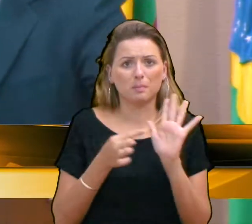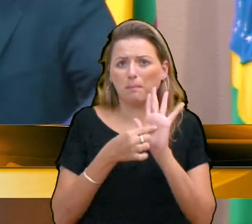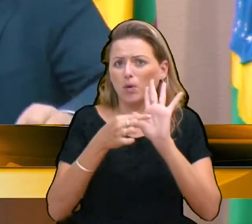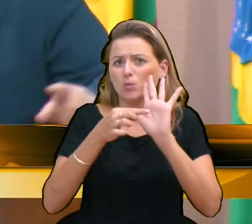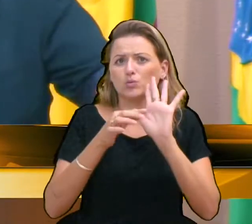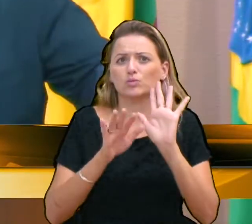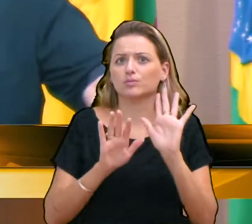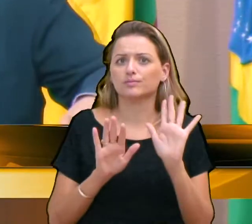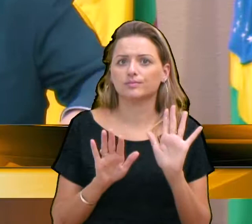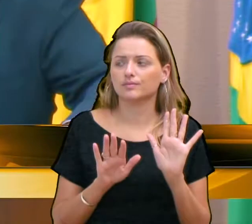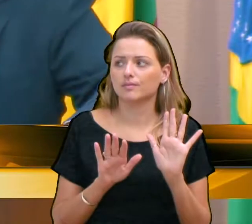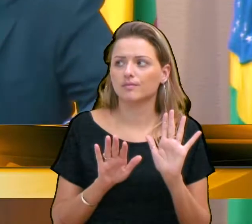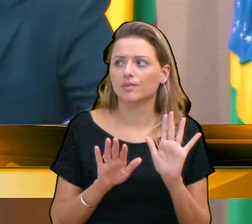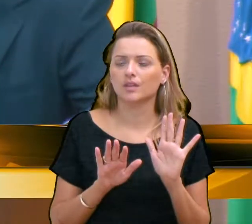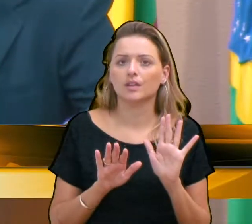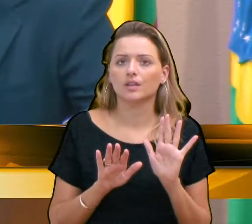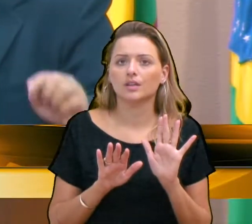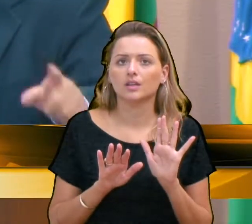mais.